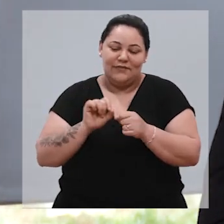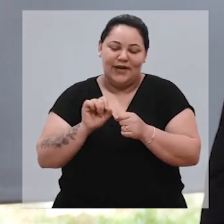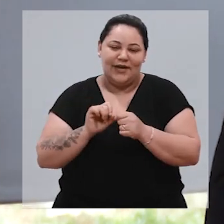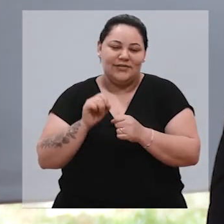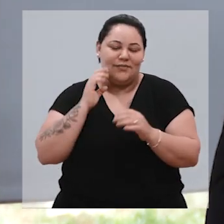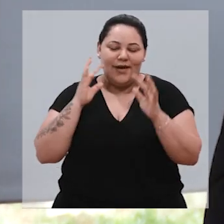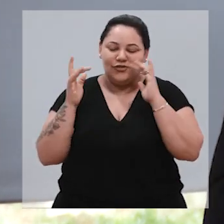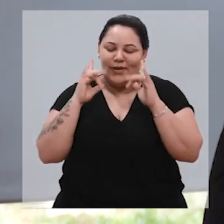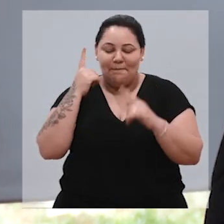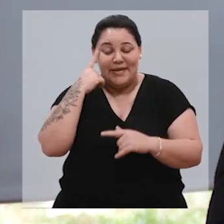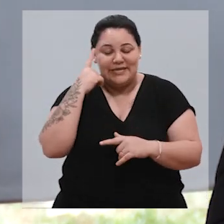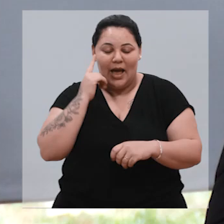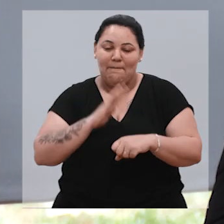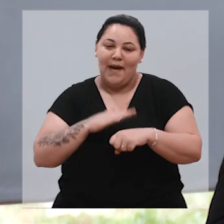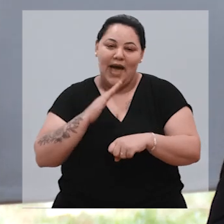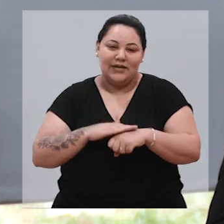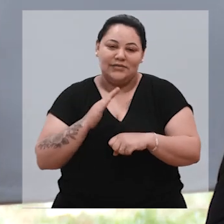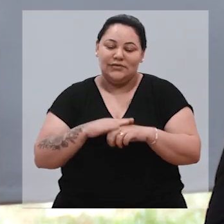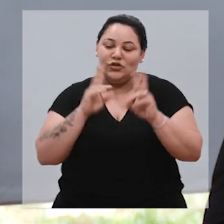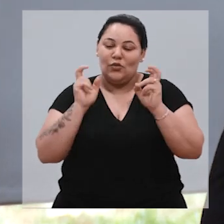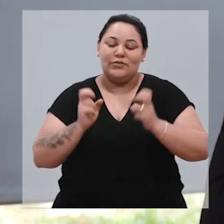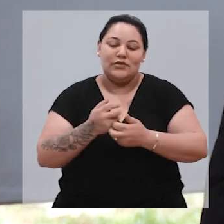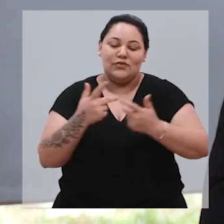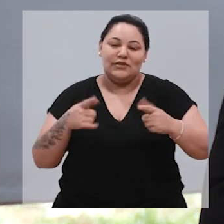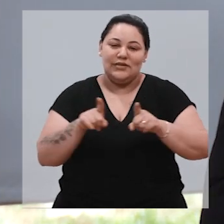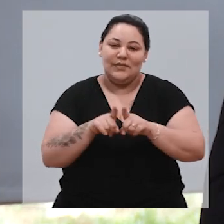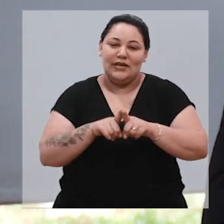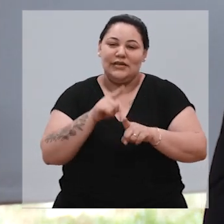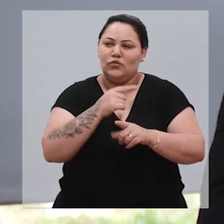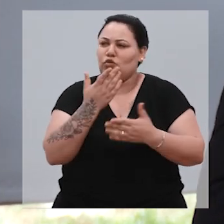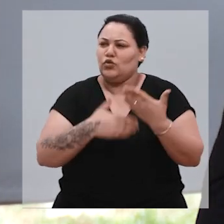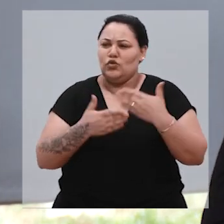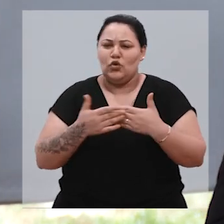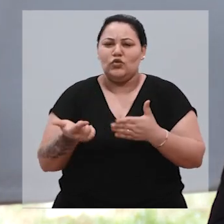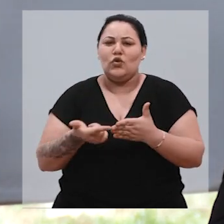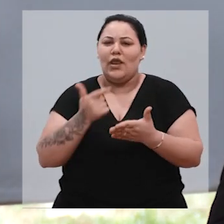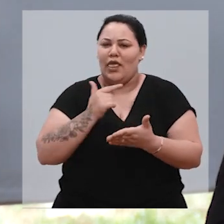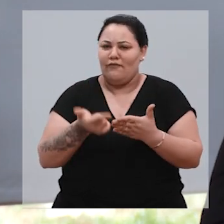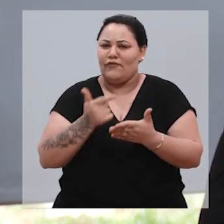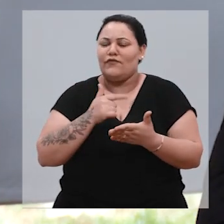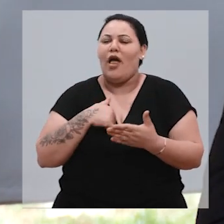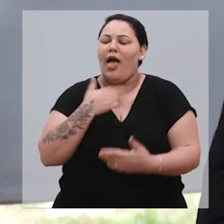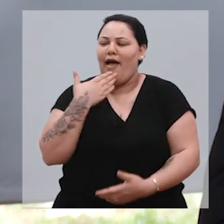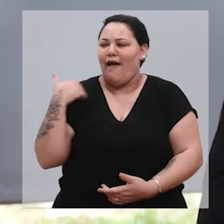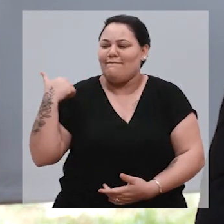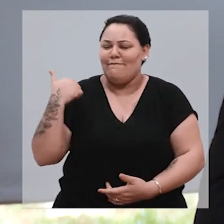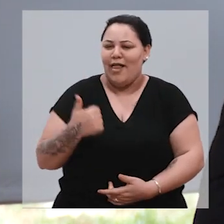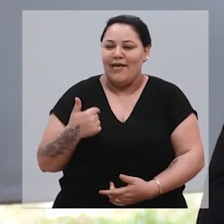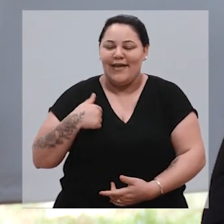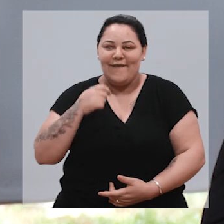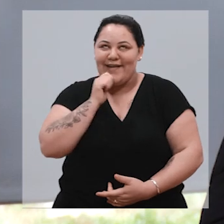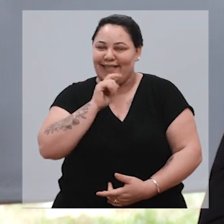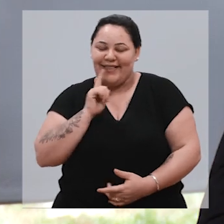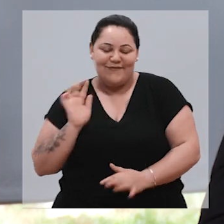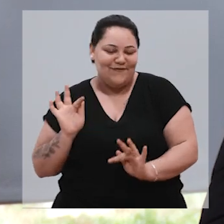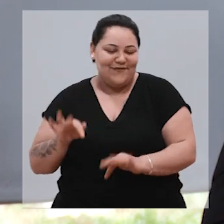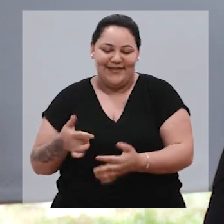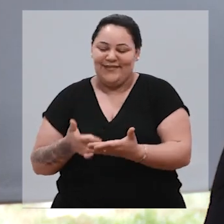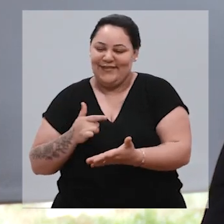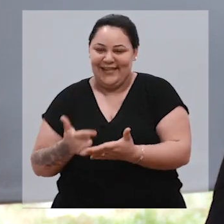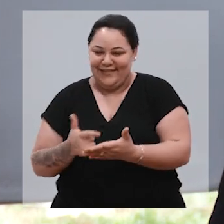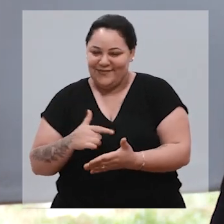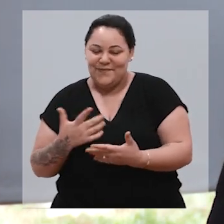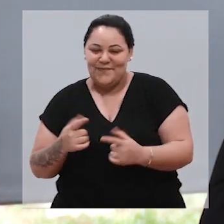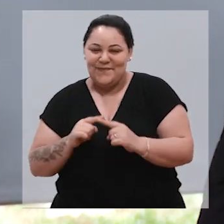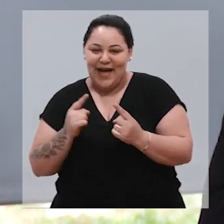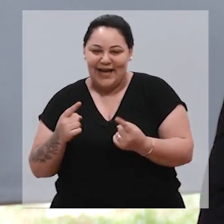isso faz com que a gente se reflita mais, né? Então, os livros dela todos, olha, eu não li inteiro,